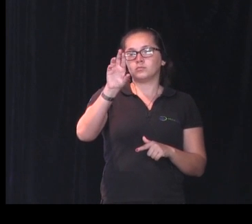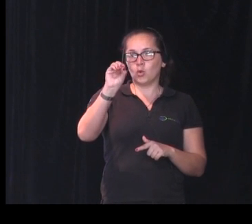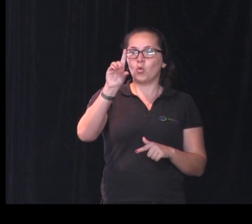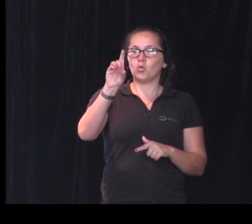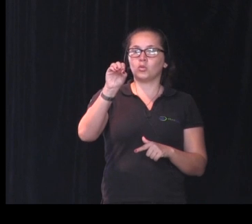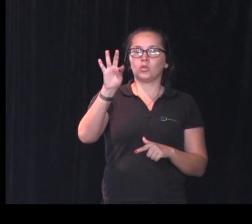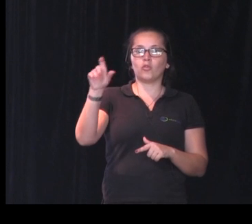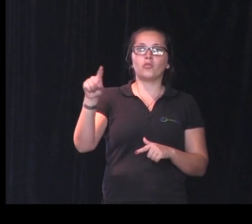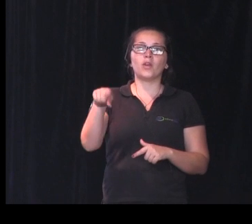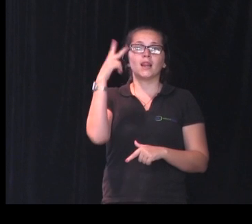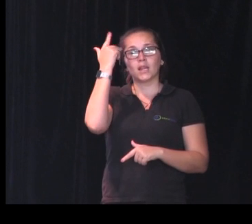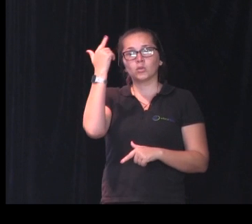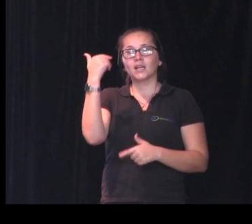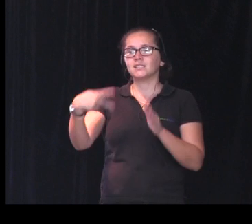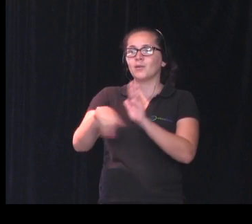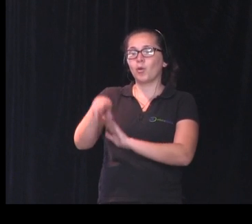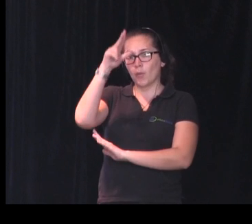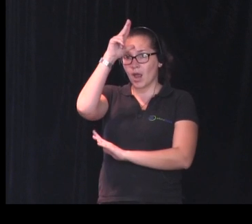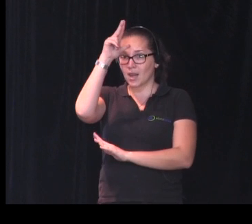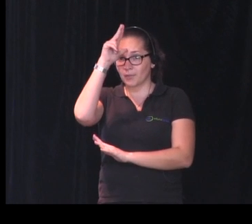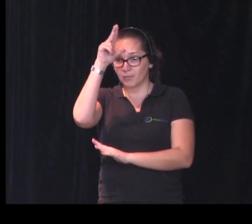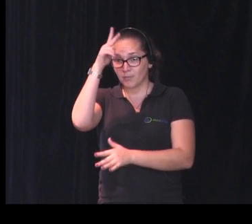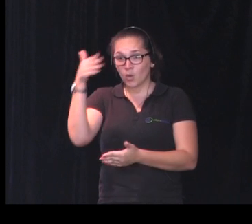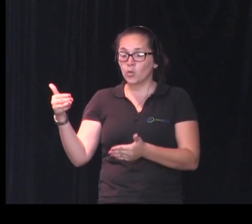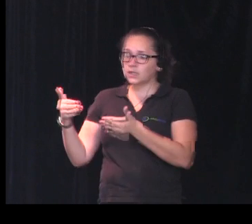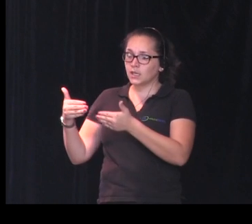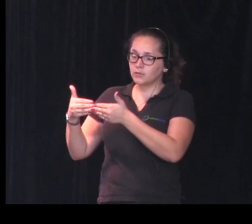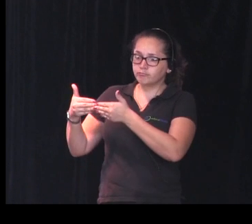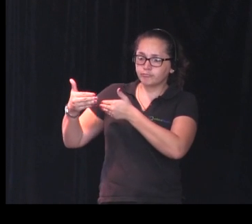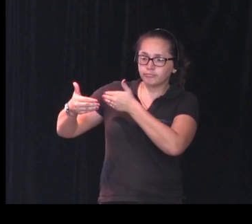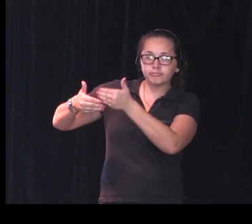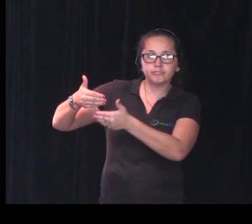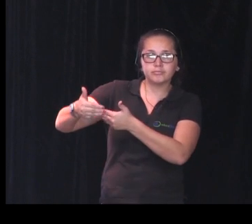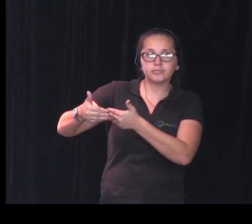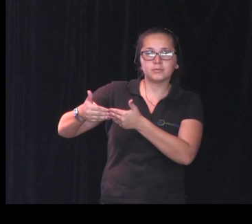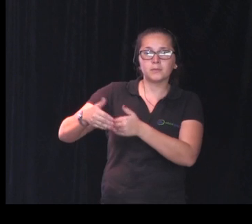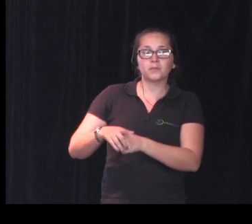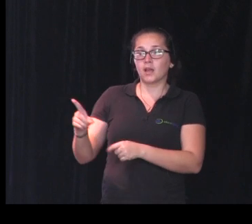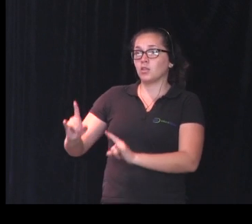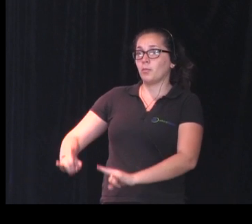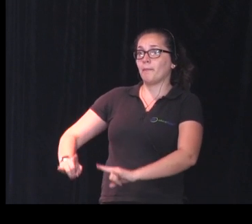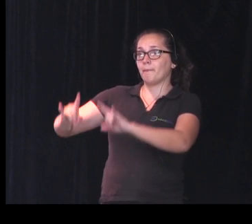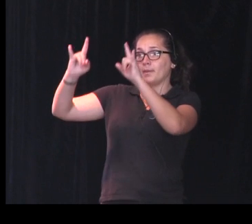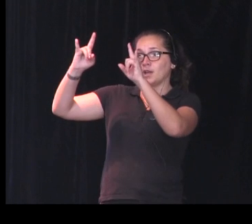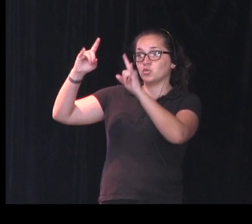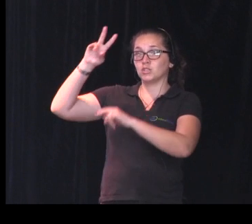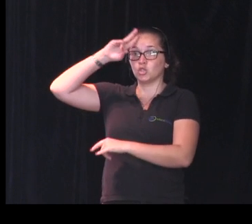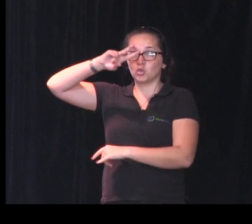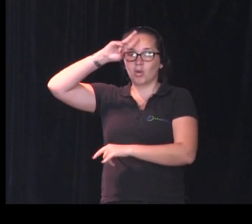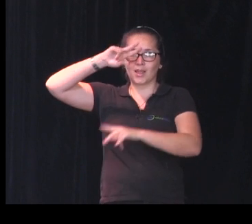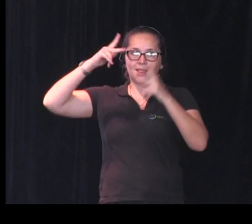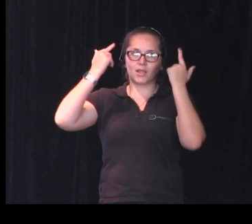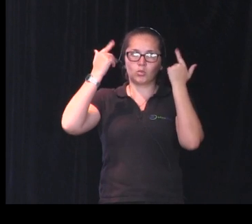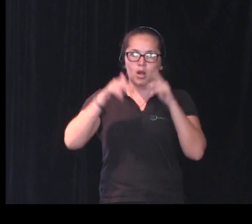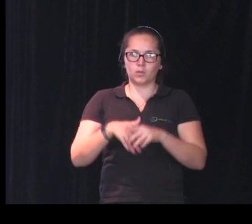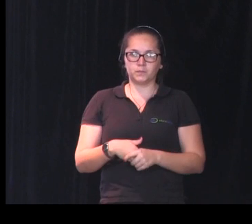Rodolfo Felipe, naturalista alemão, que vem se encarregar do